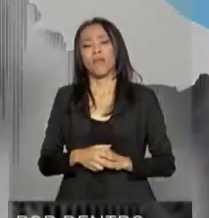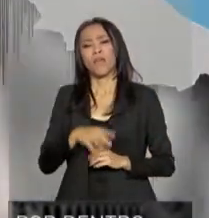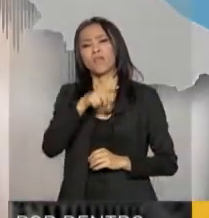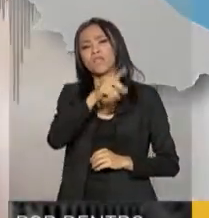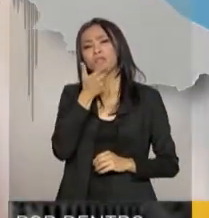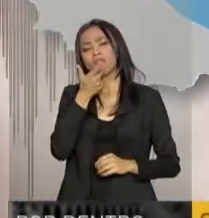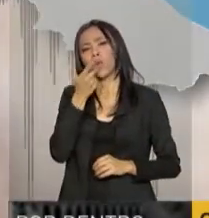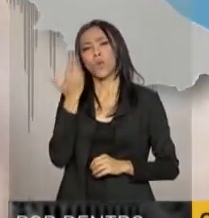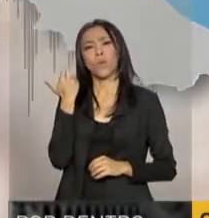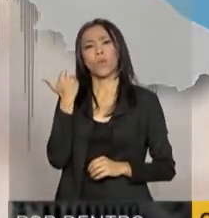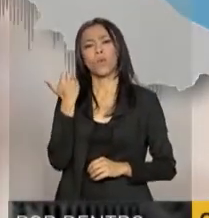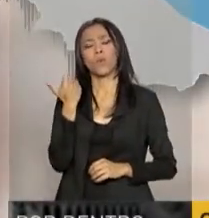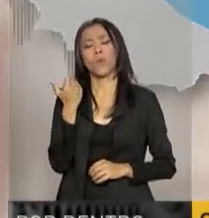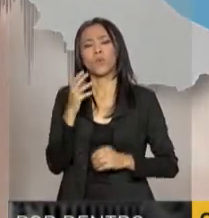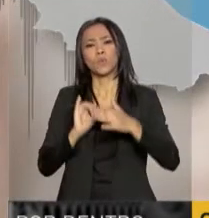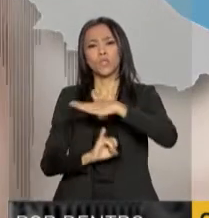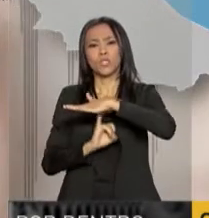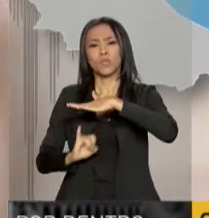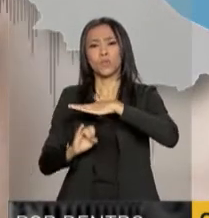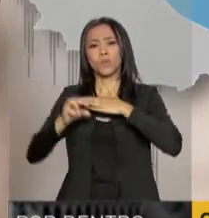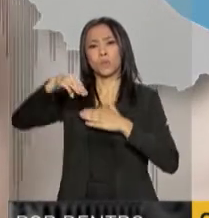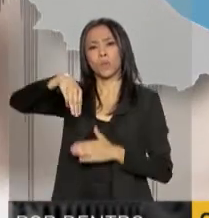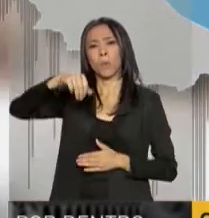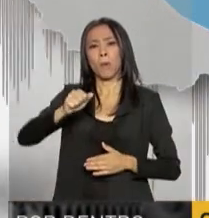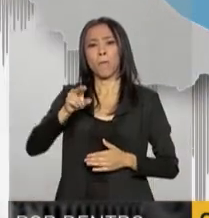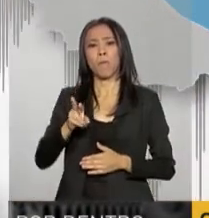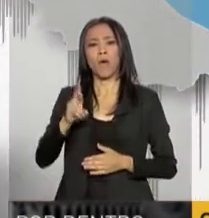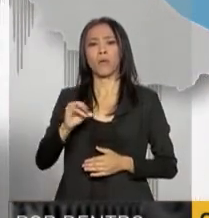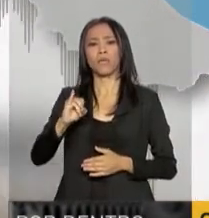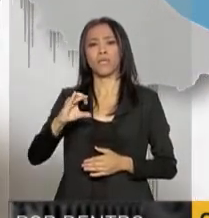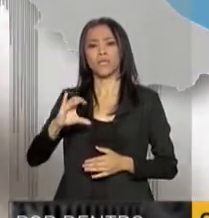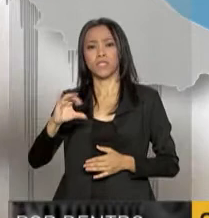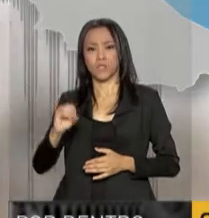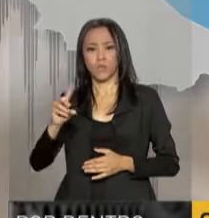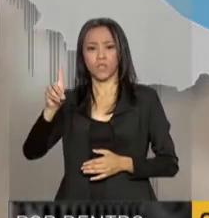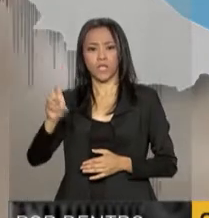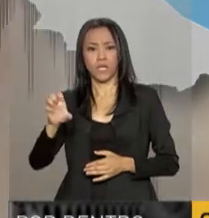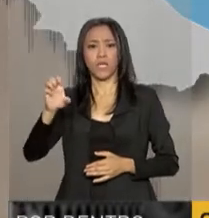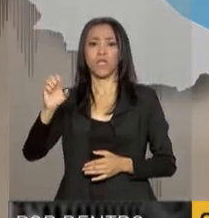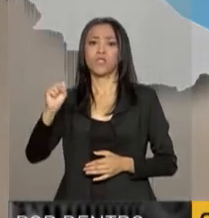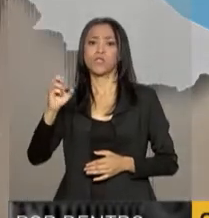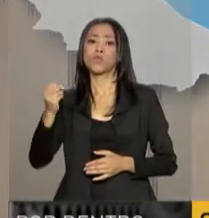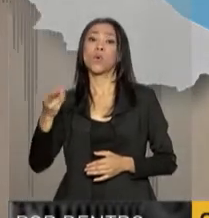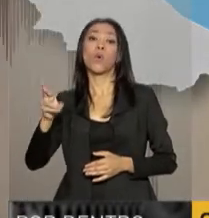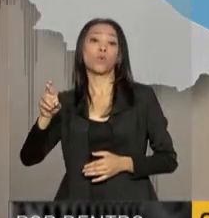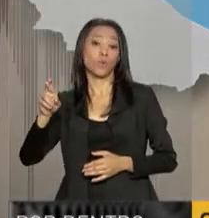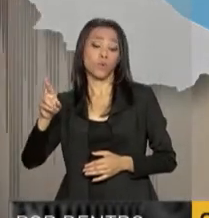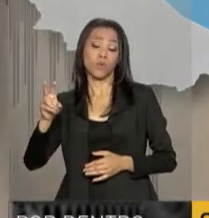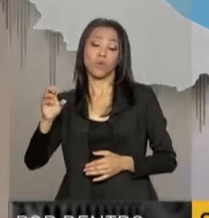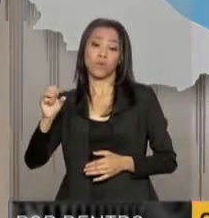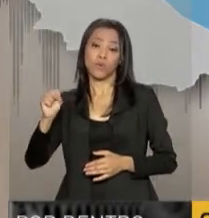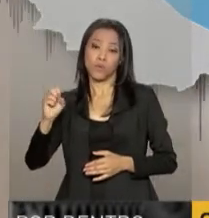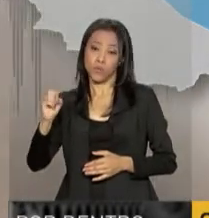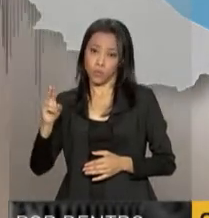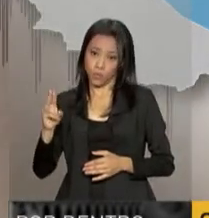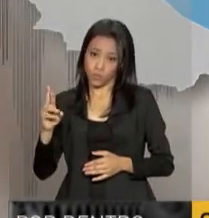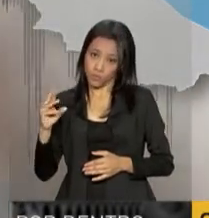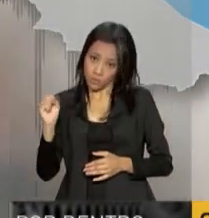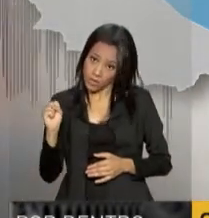falou do instituto maurício de sousa nós pegamos algum material também percebemos que agora nós vamos